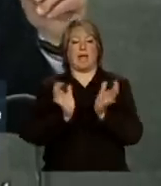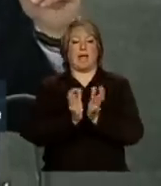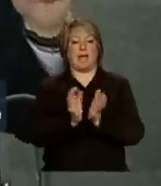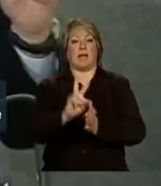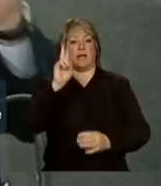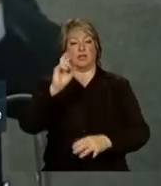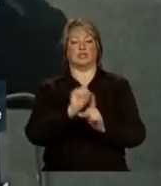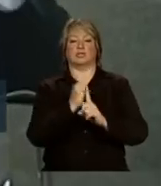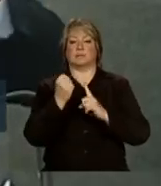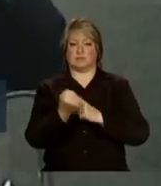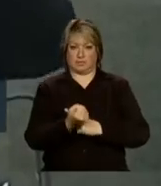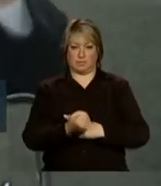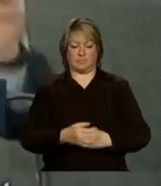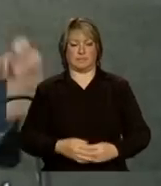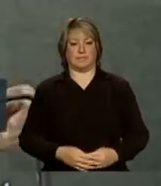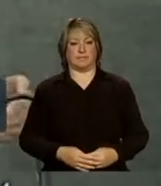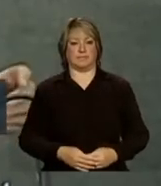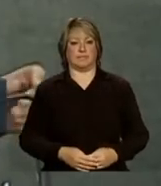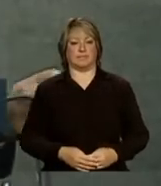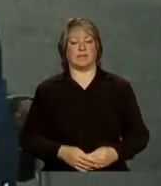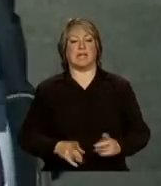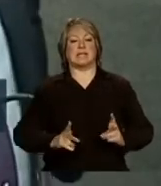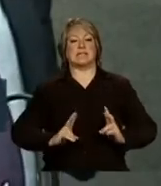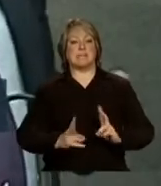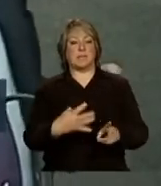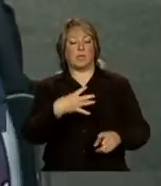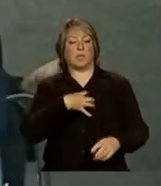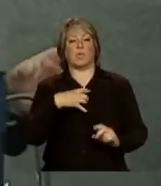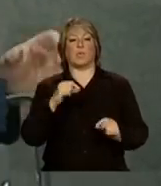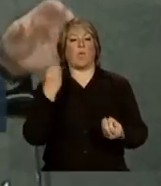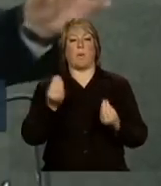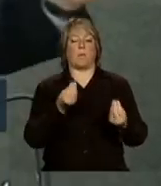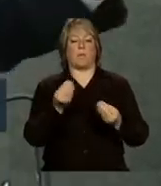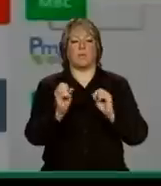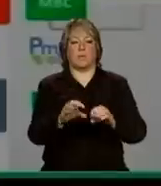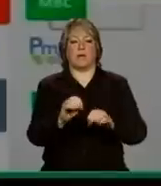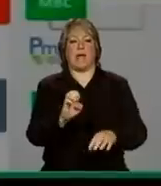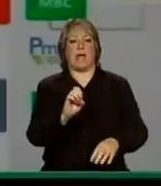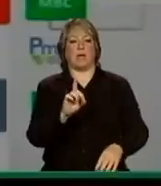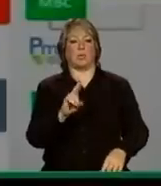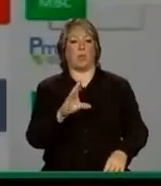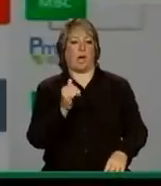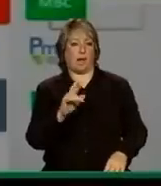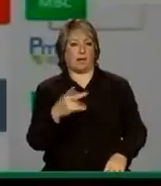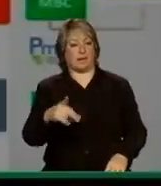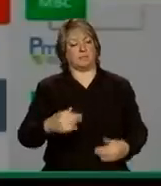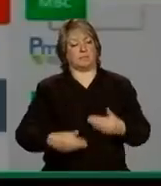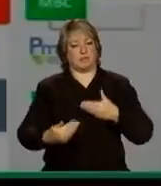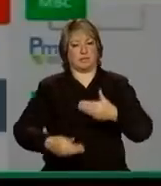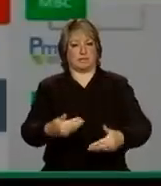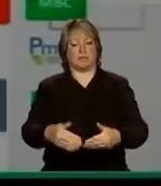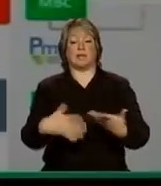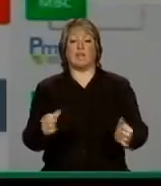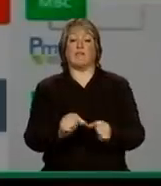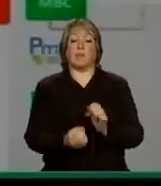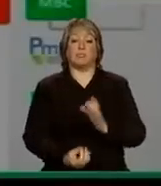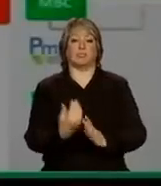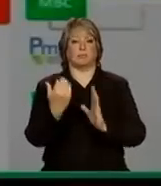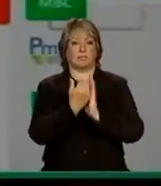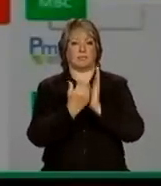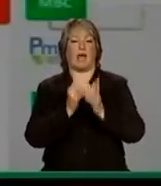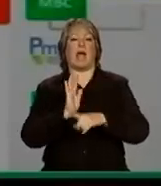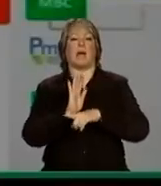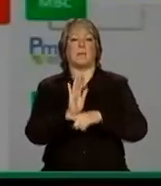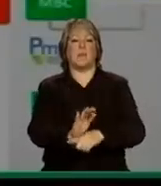certo eu sempre com o Espírito de Educar nesse processo e criamos então o programa de apoio ao